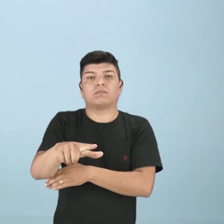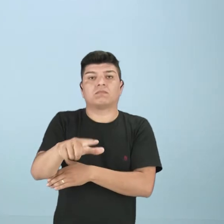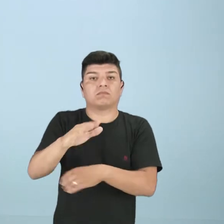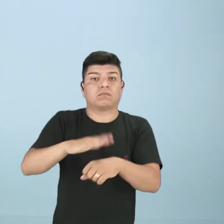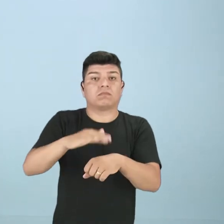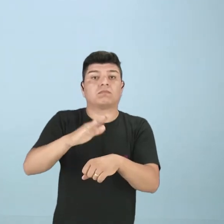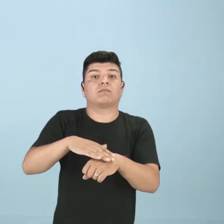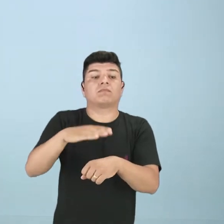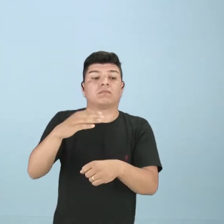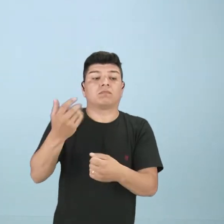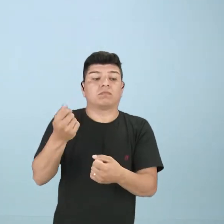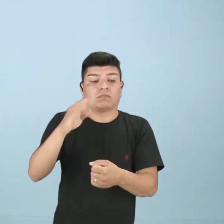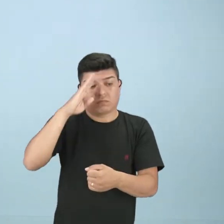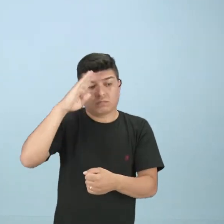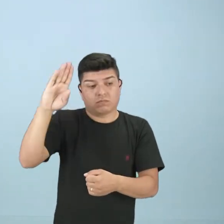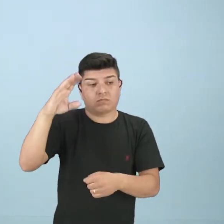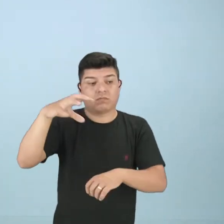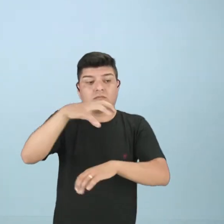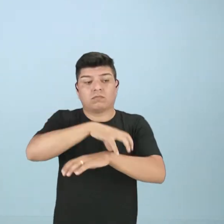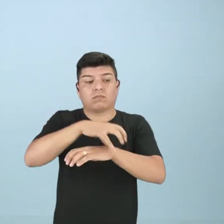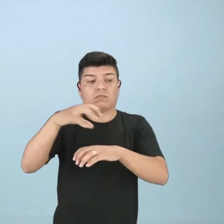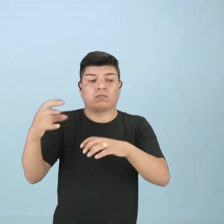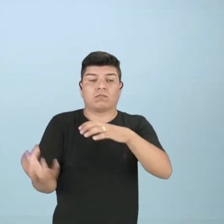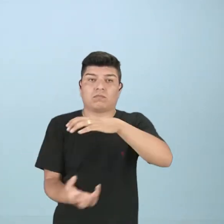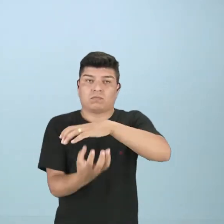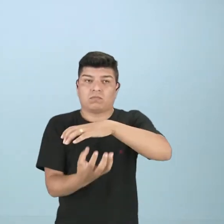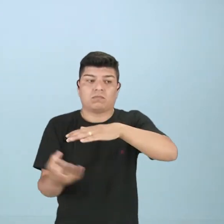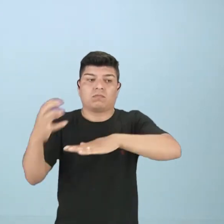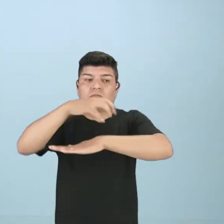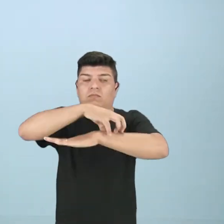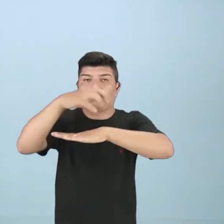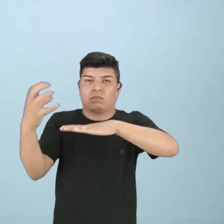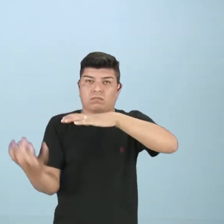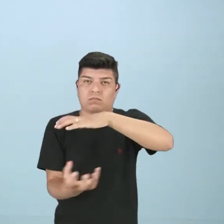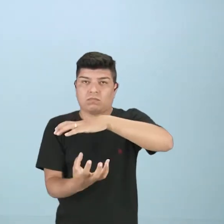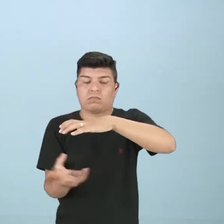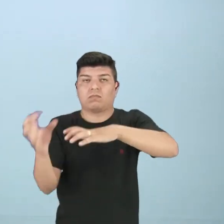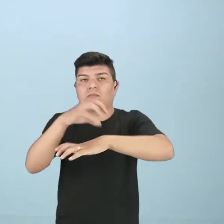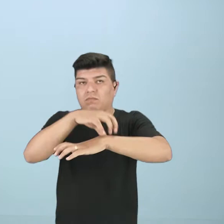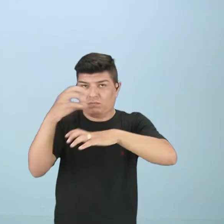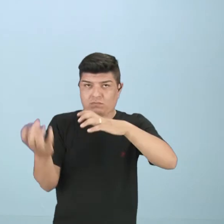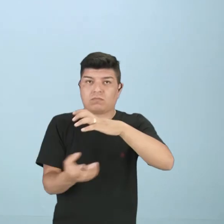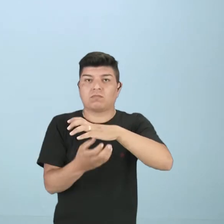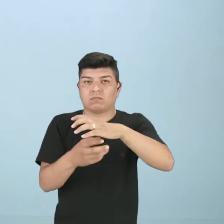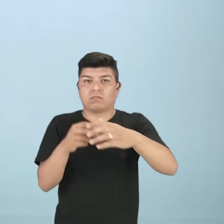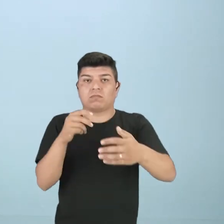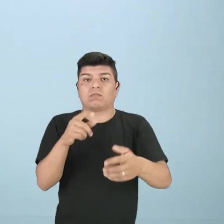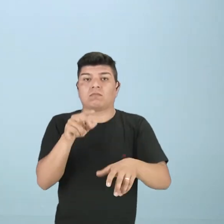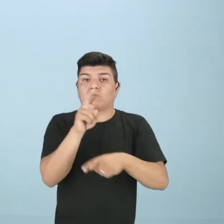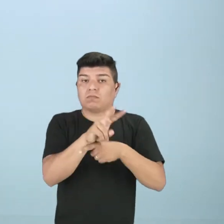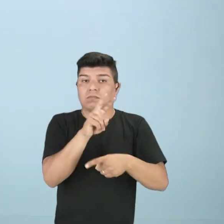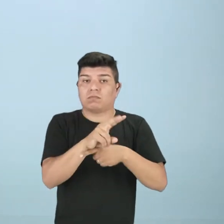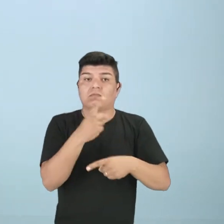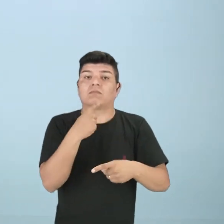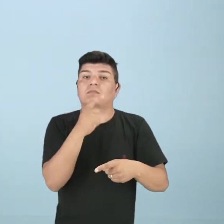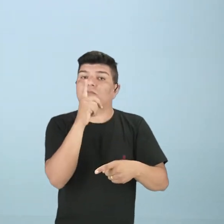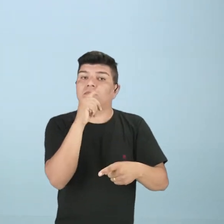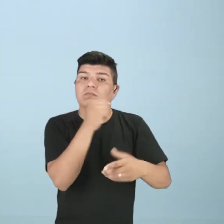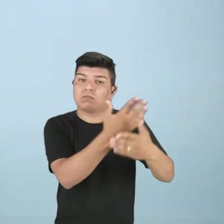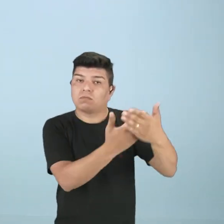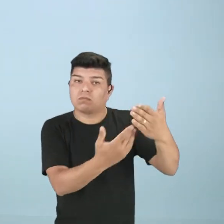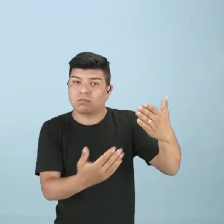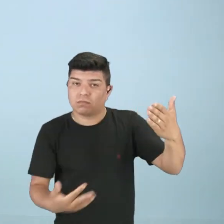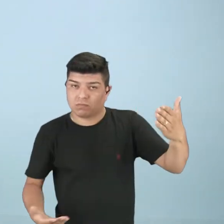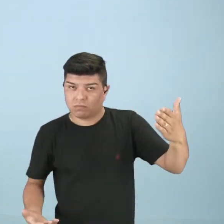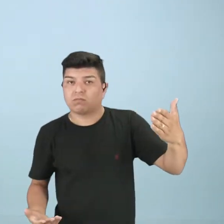função ecológica, principalmente, tá? Proteger os nossos mananciais. Isso é de fundamental importância. Isso é